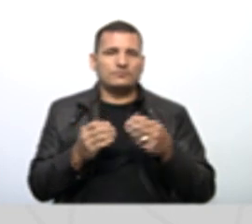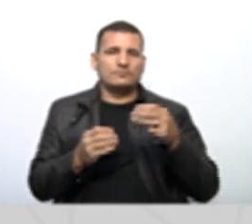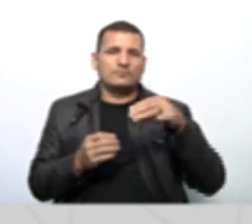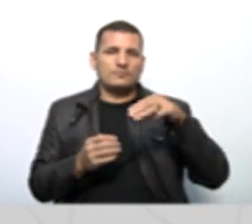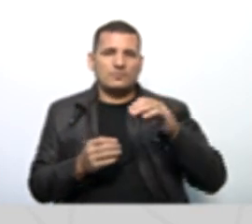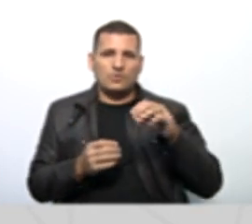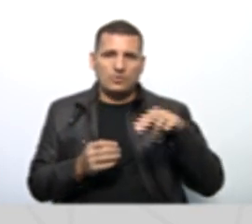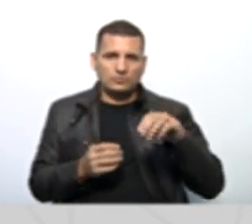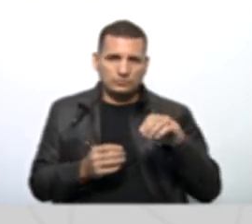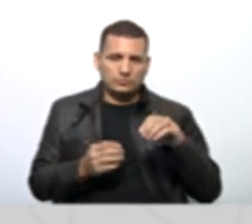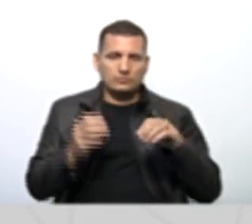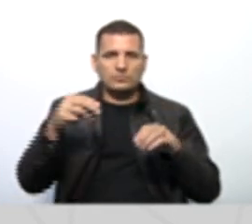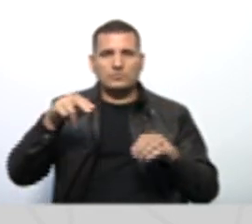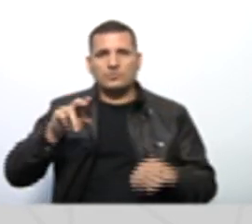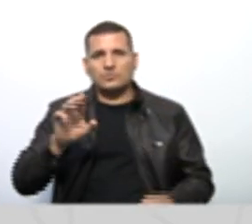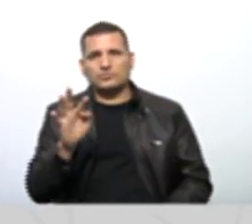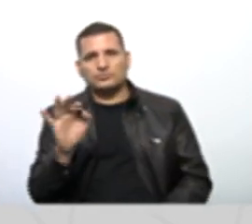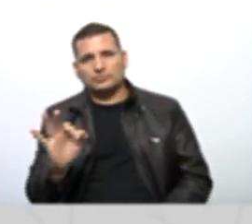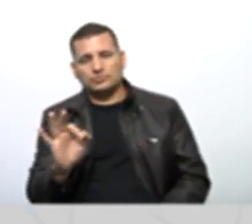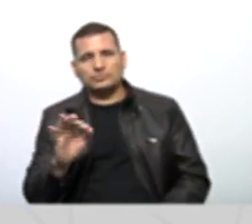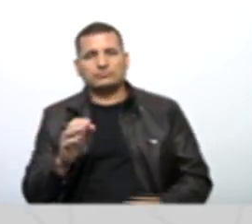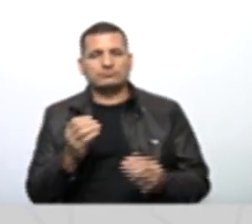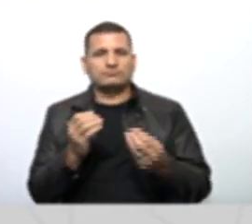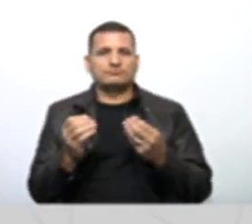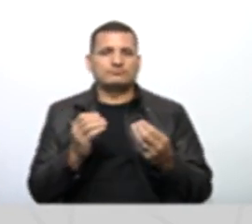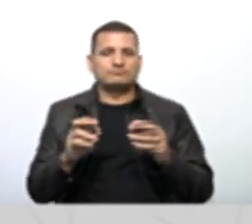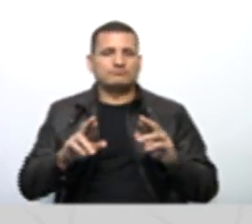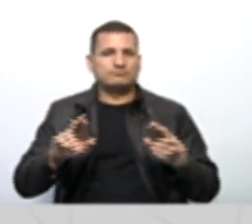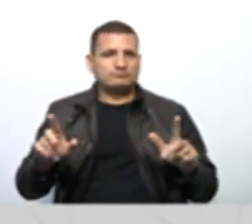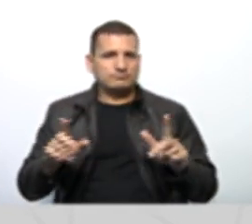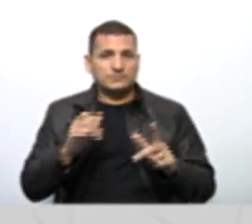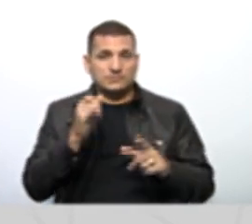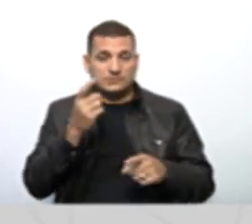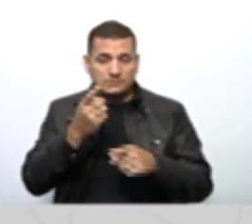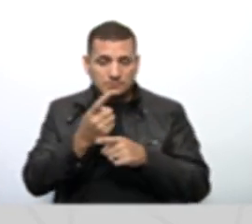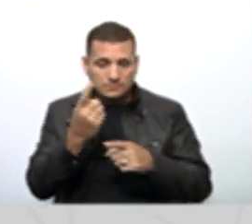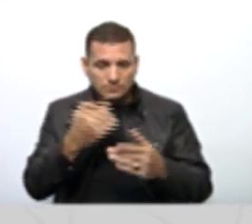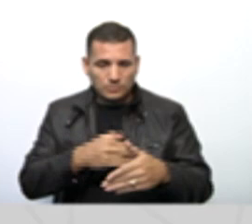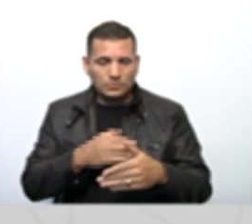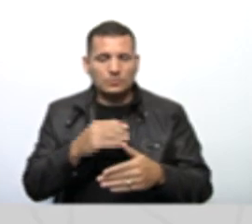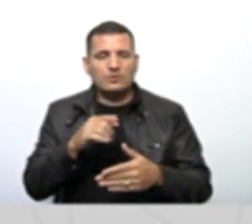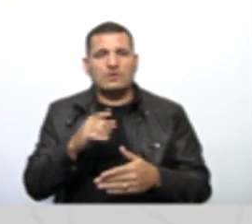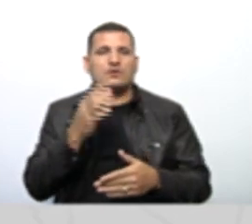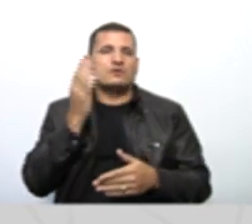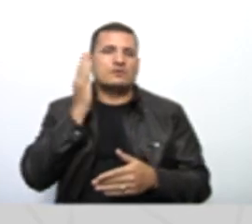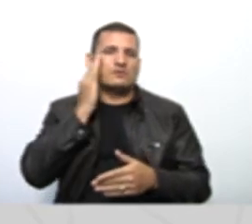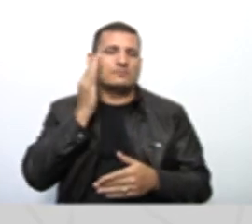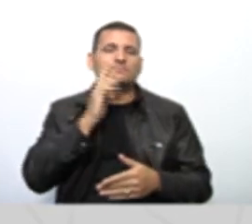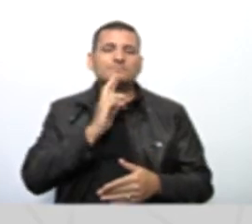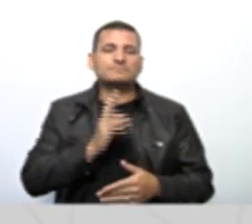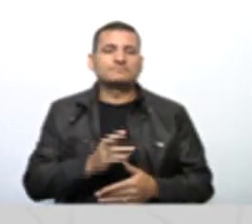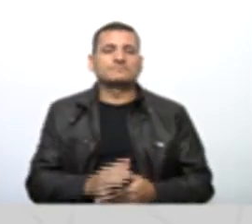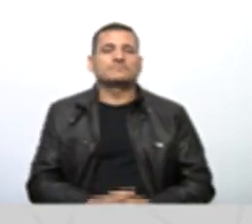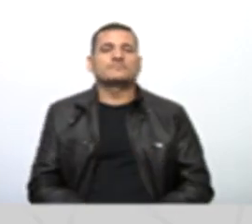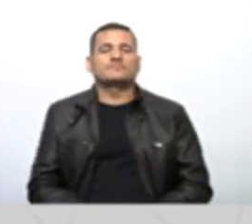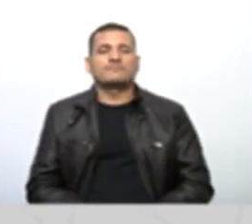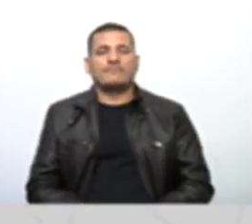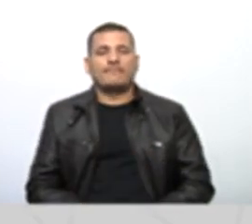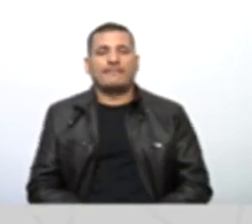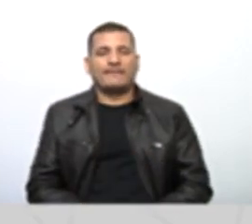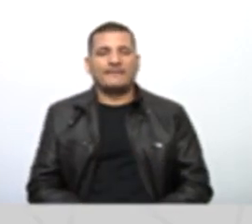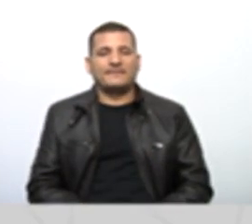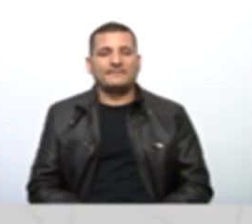e outro ok caso você venha se deparar com essa pergunta o futuro em qualquer local sete